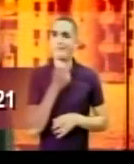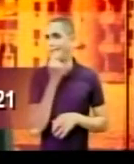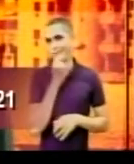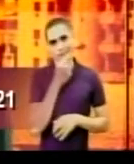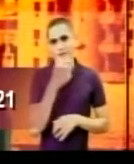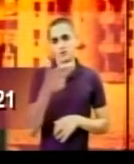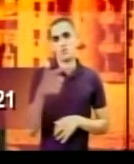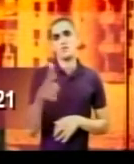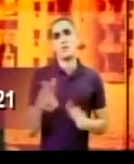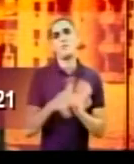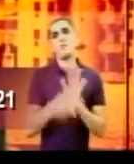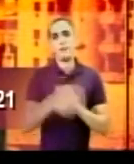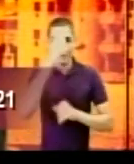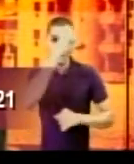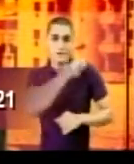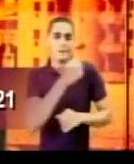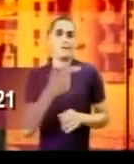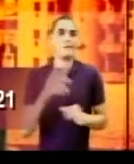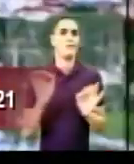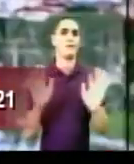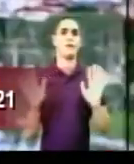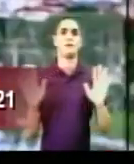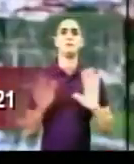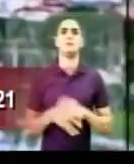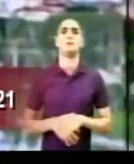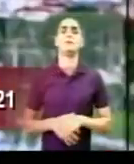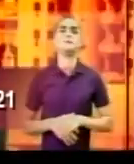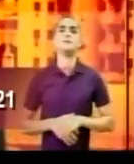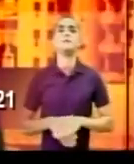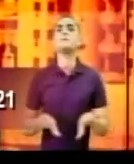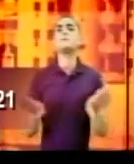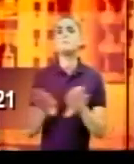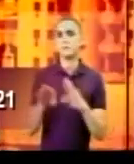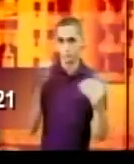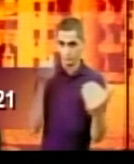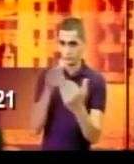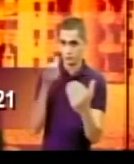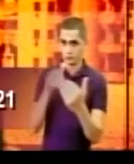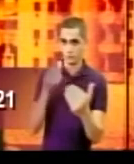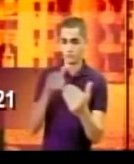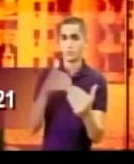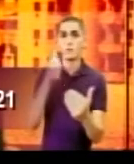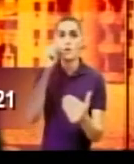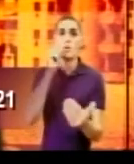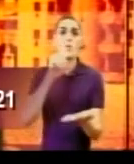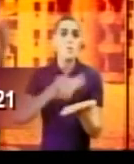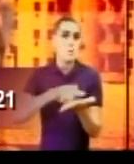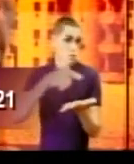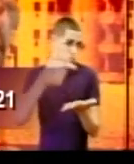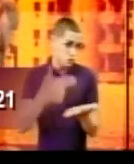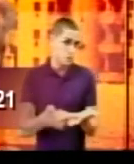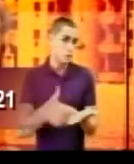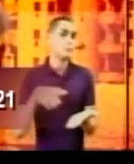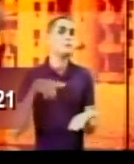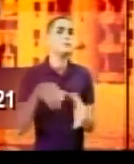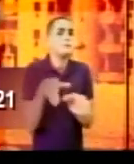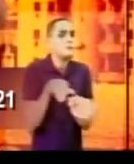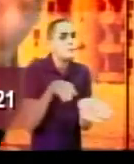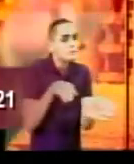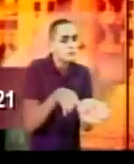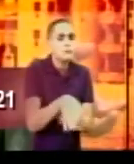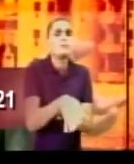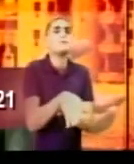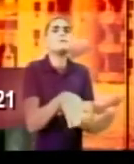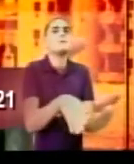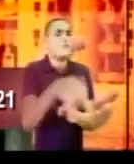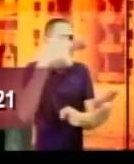vacina para São José do Rio Preto. Também concordo com ela, existe uma recomendação de você não fazer